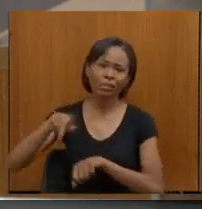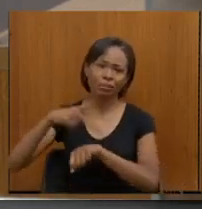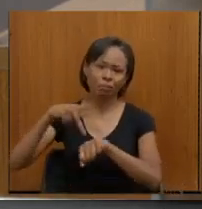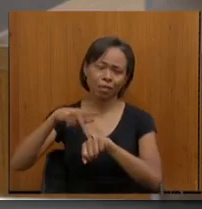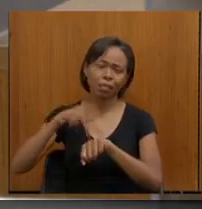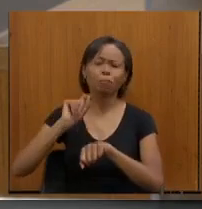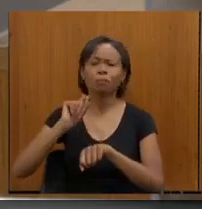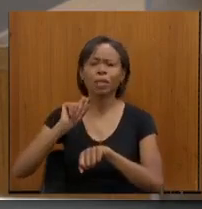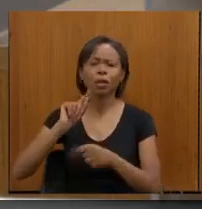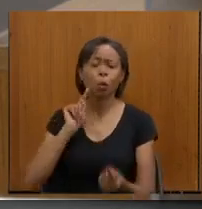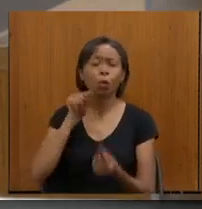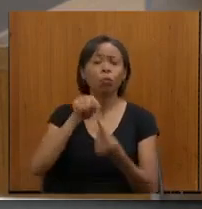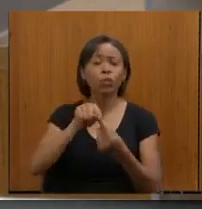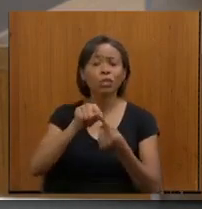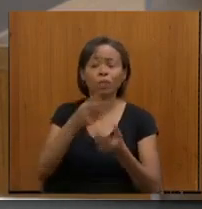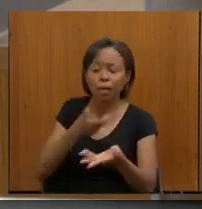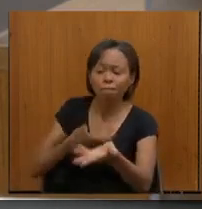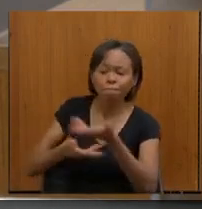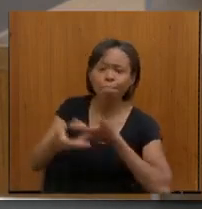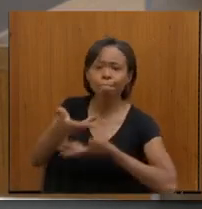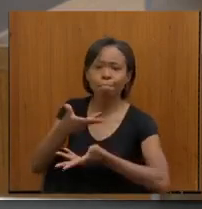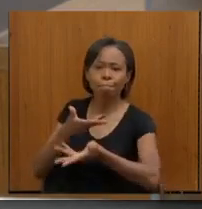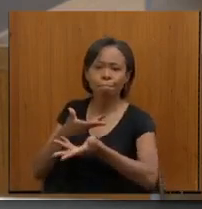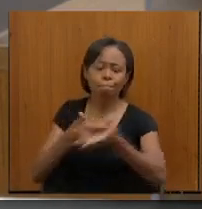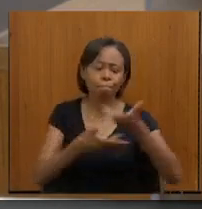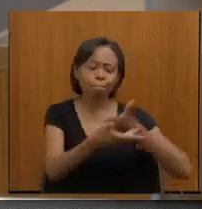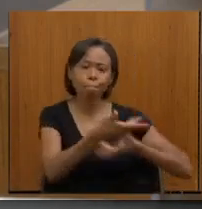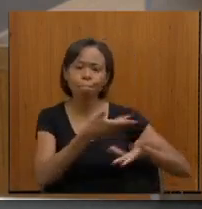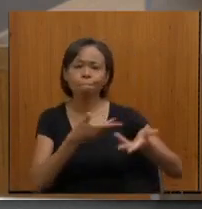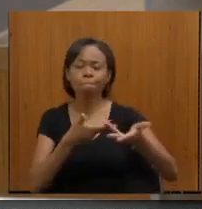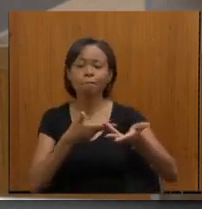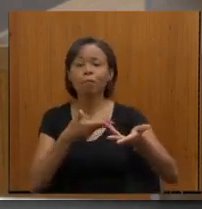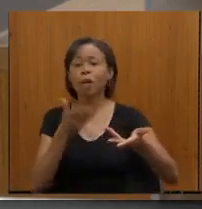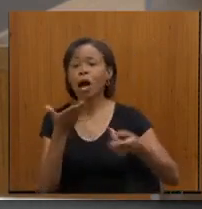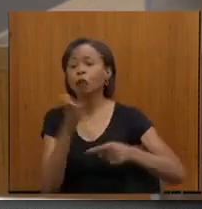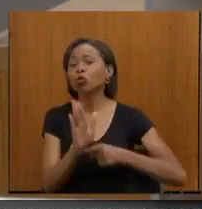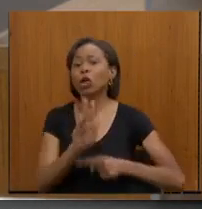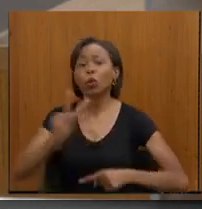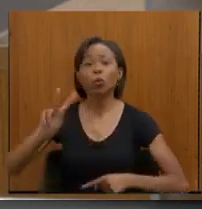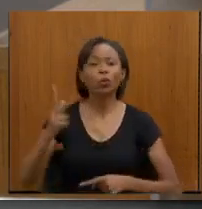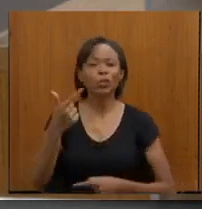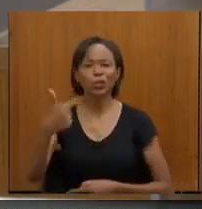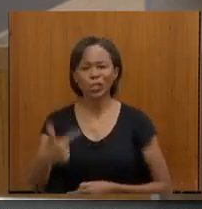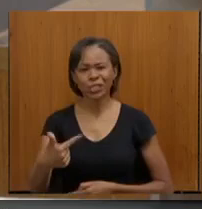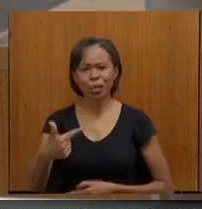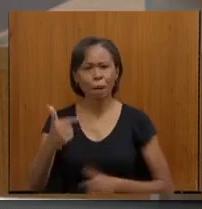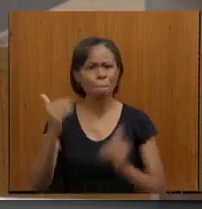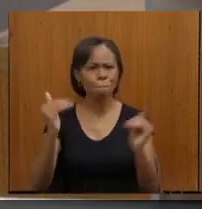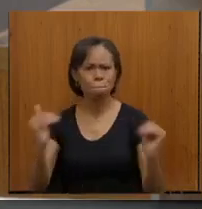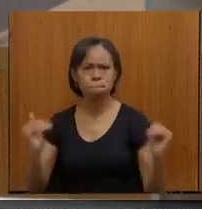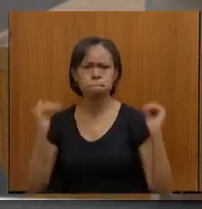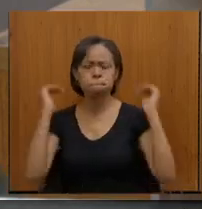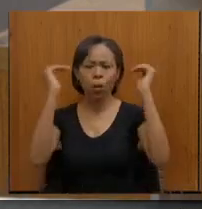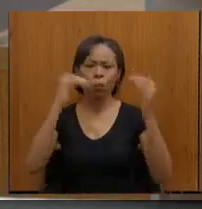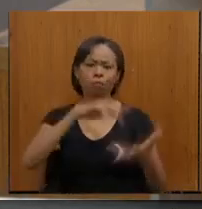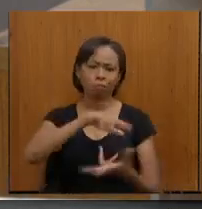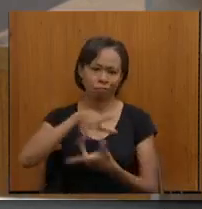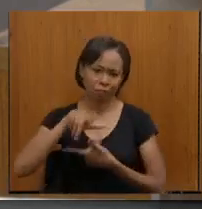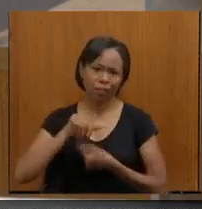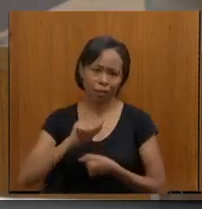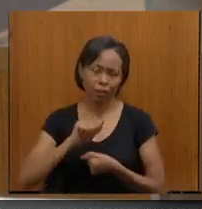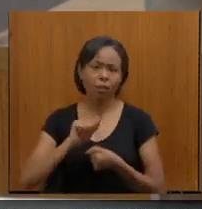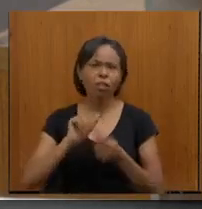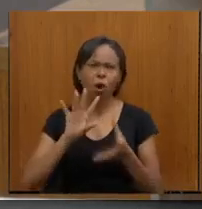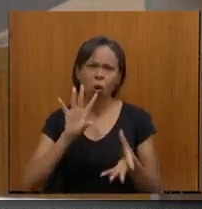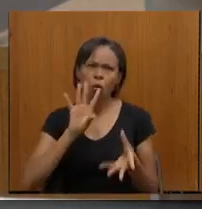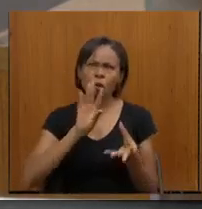essa troca se dê de maneira a fazer com que o hidrogênio ganhe força escala em nível Global acho que